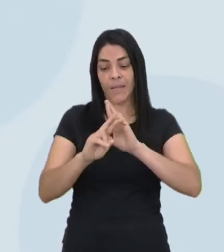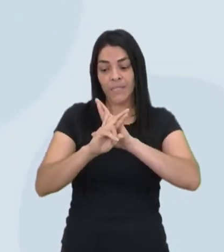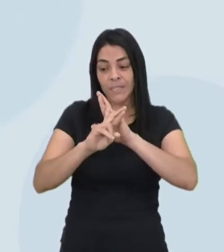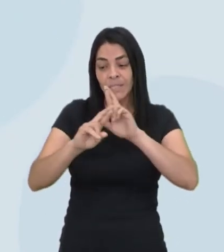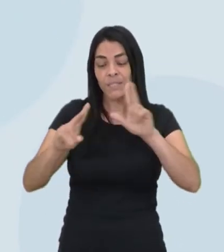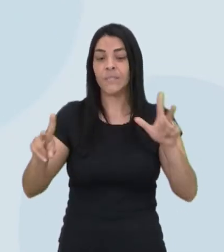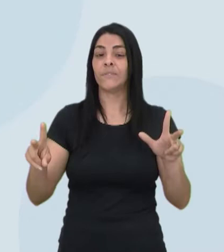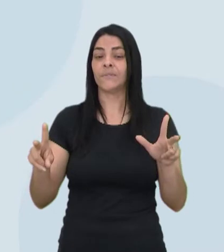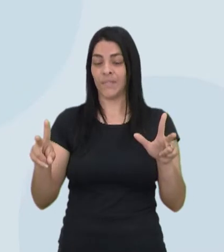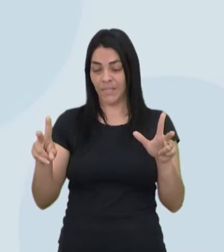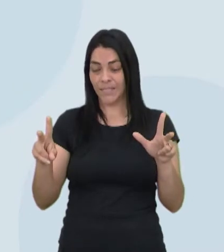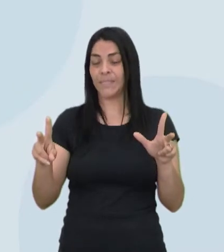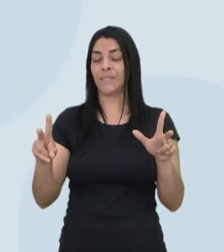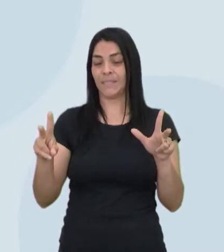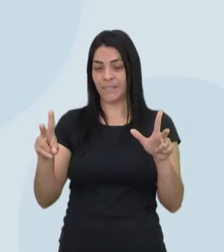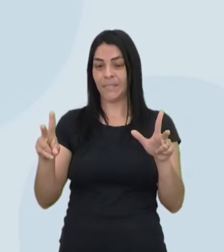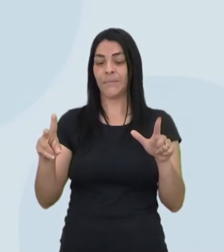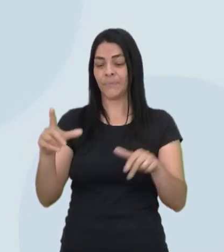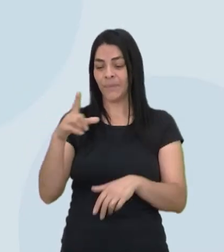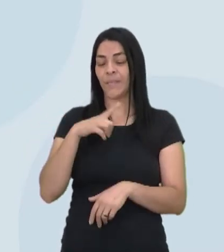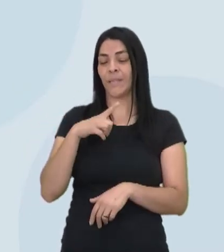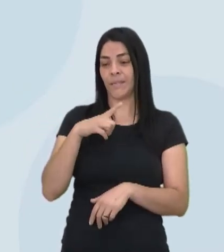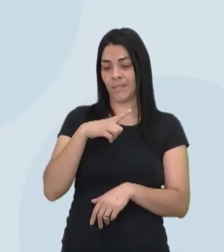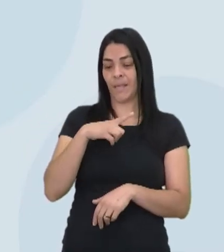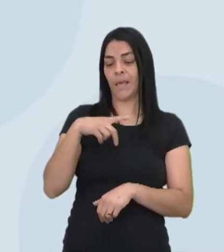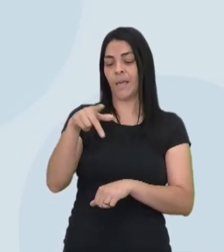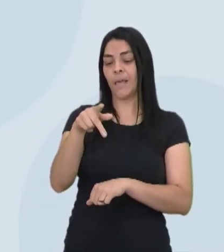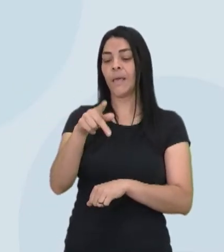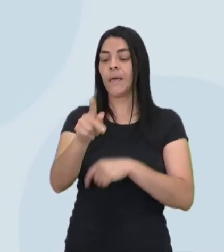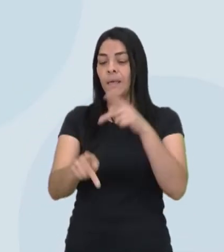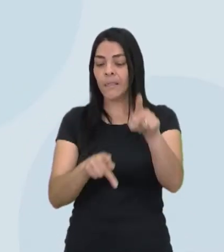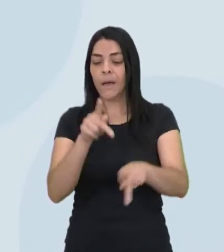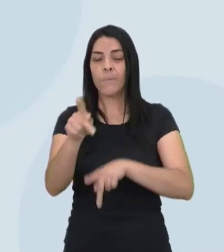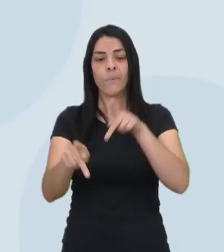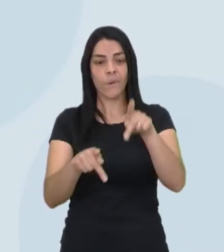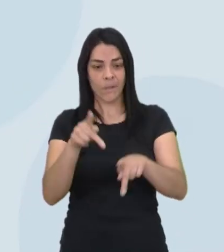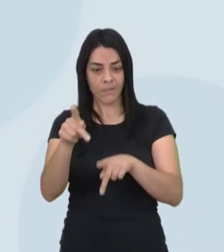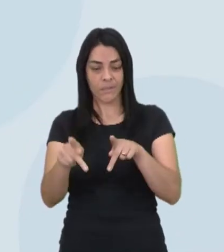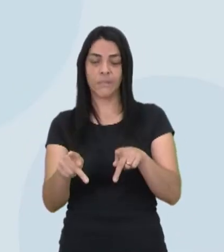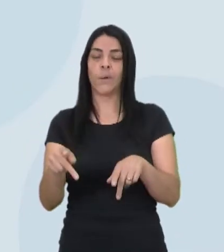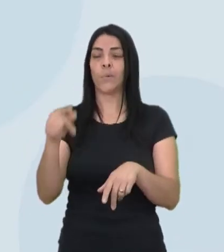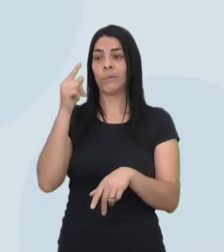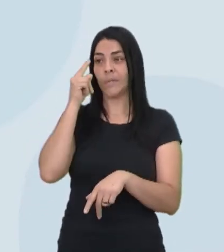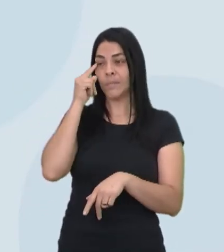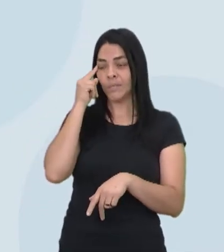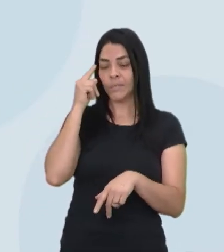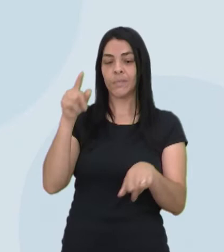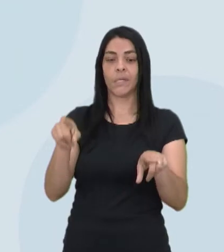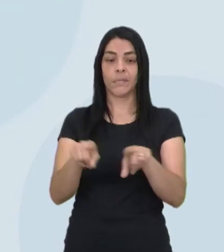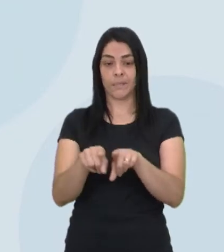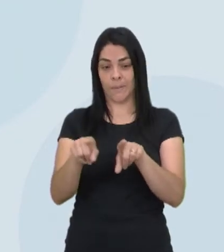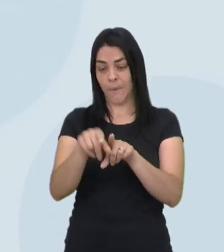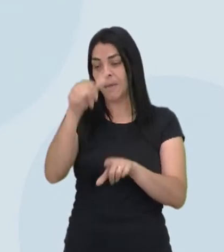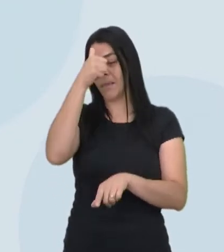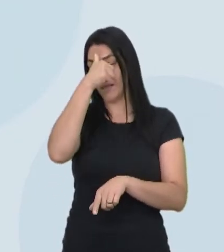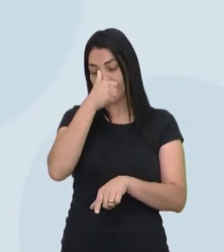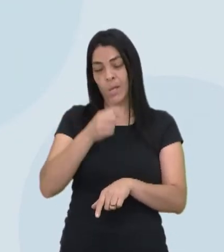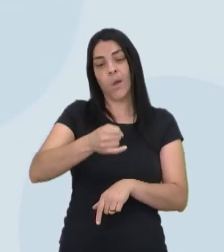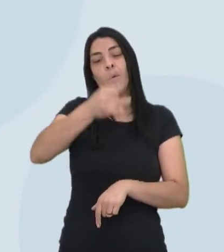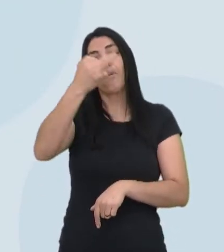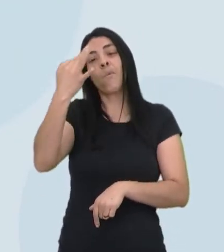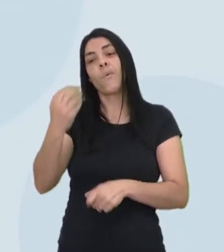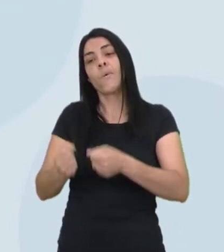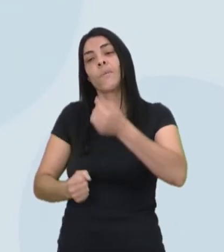tamanho do peso que tem, né, a população da China e da Índia nessa contagem aí da